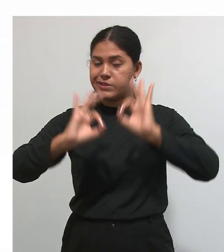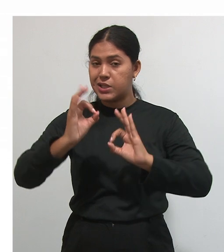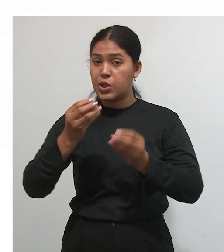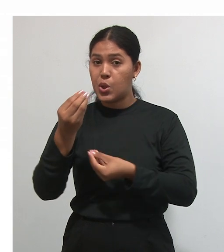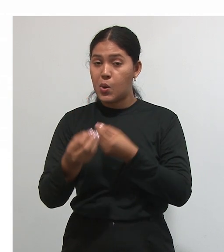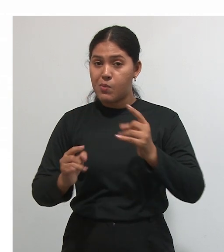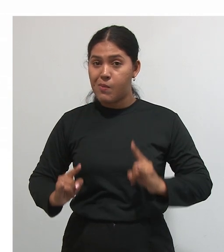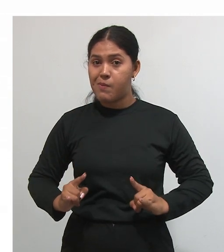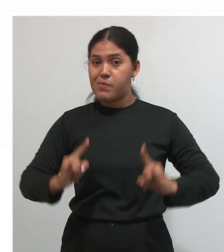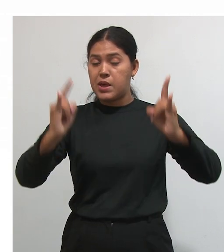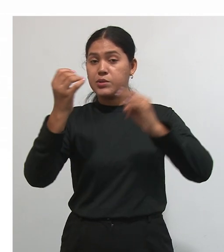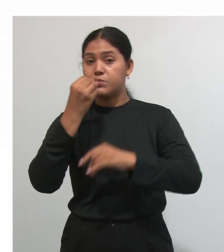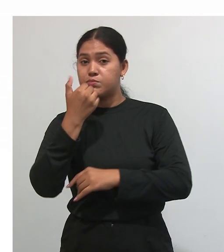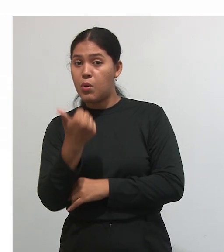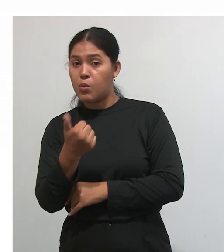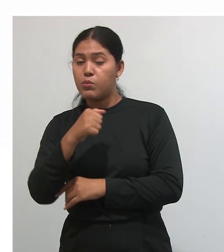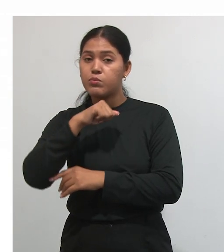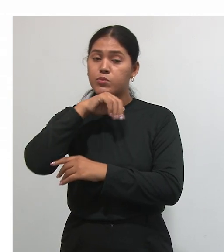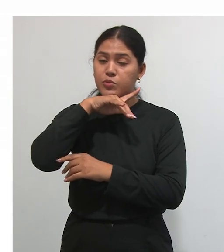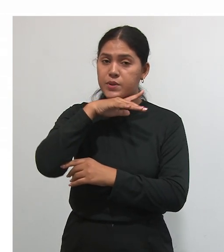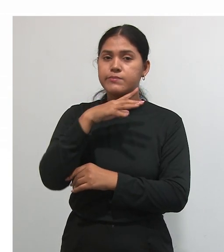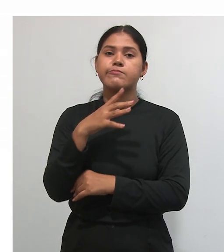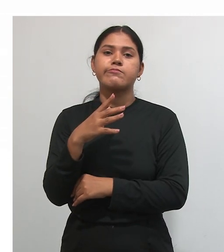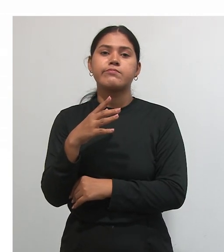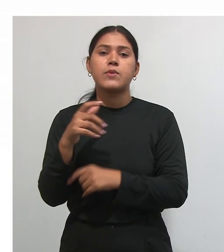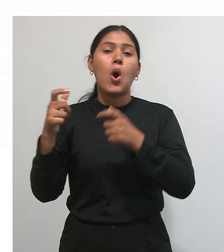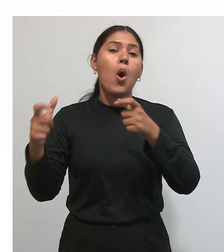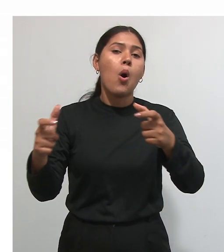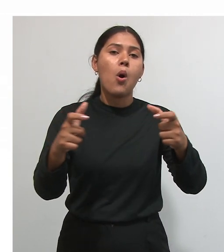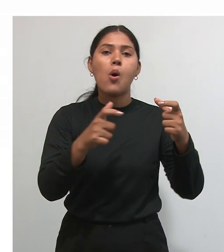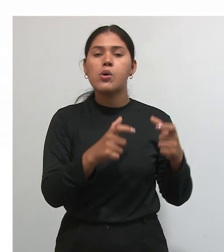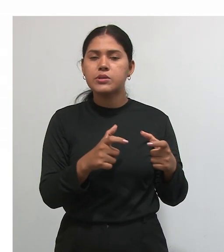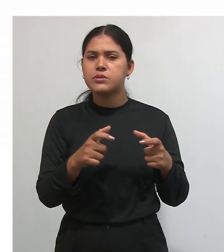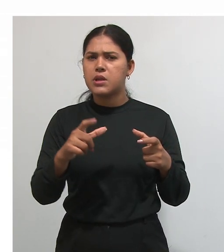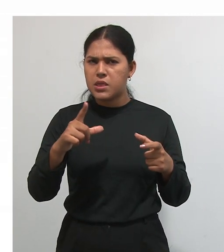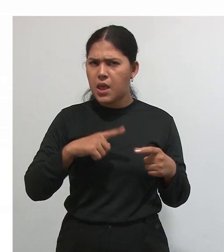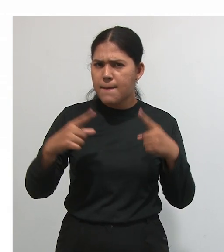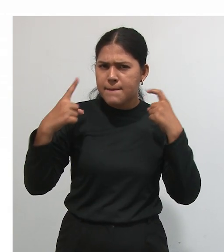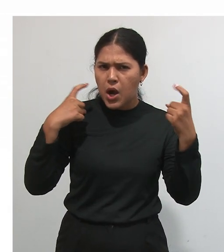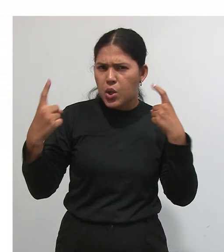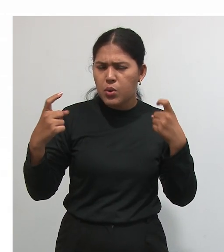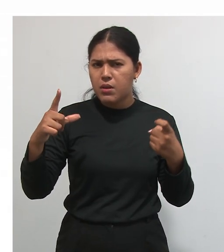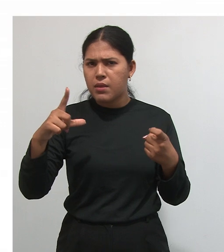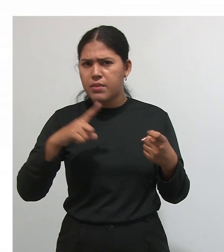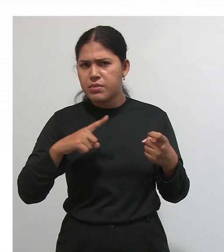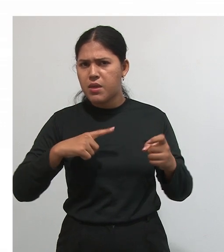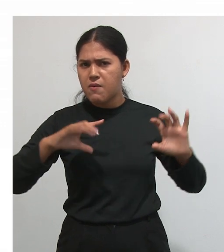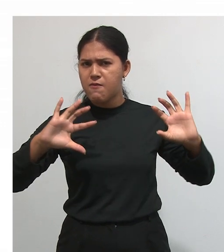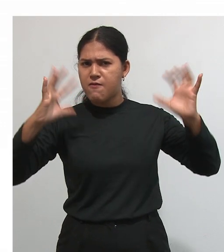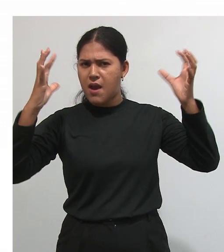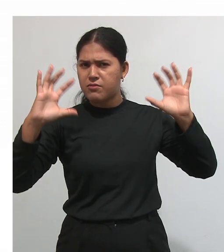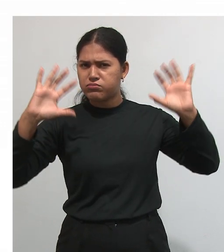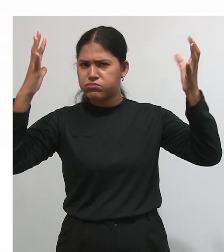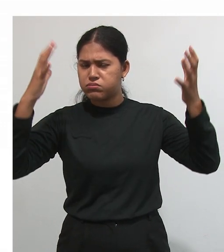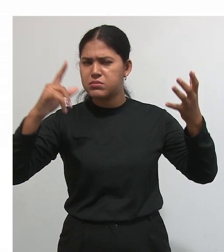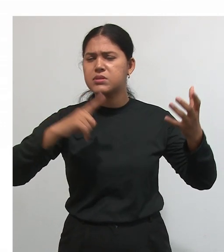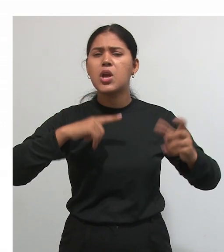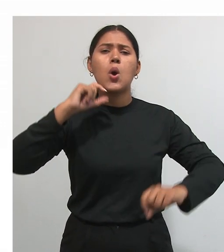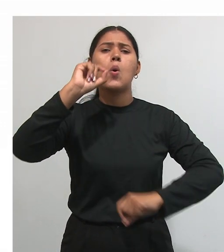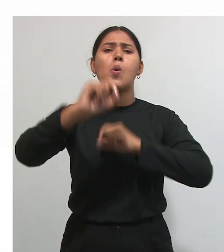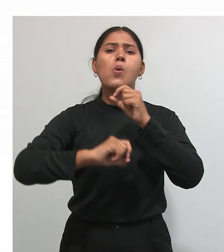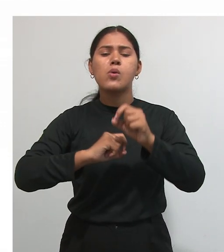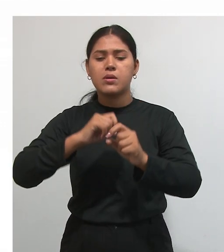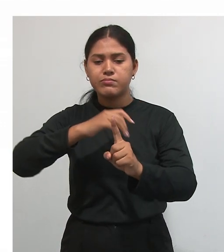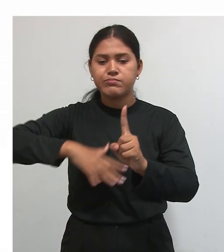se de repente esse bem está num lugar onde tem muito barulho, muitas festas,